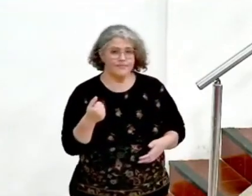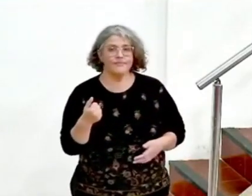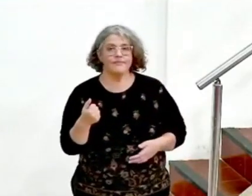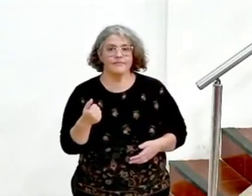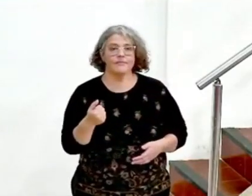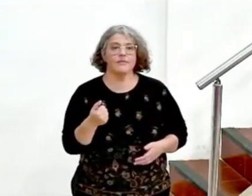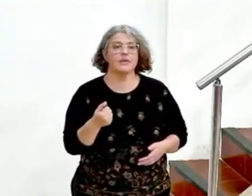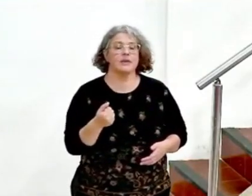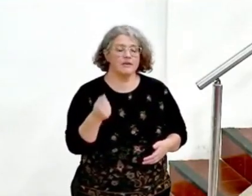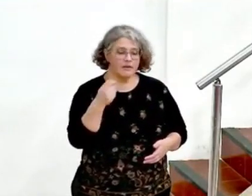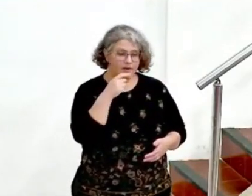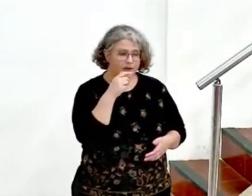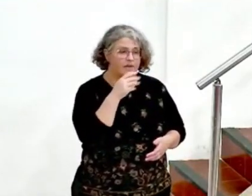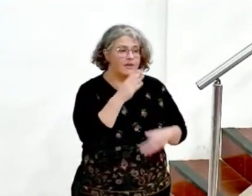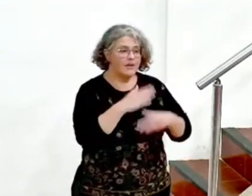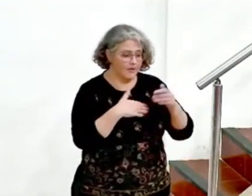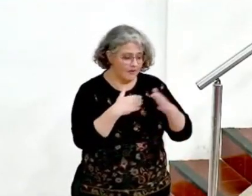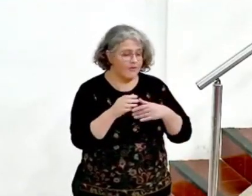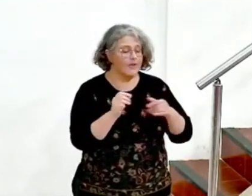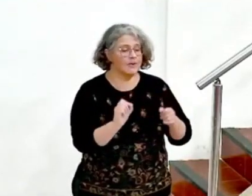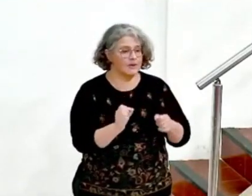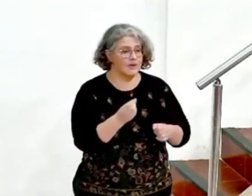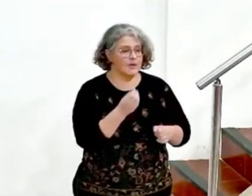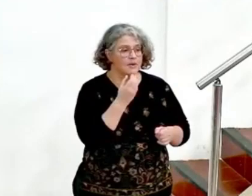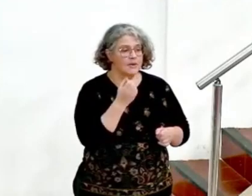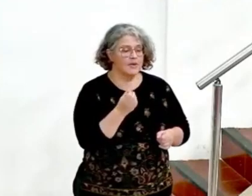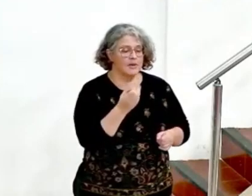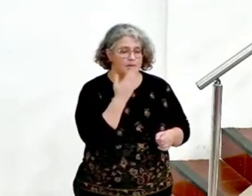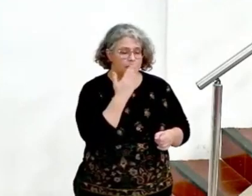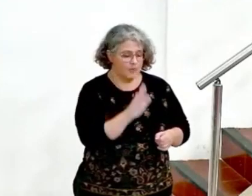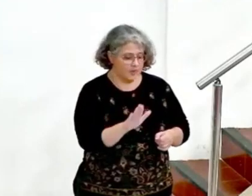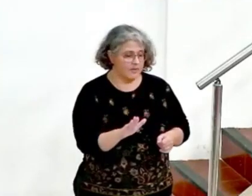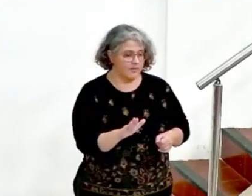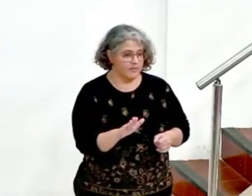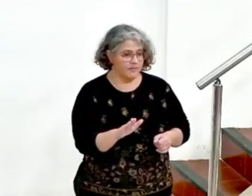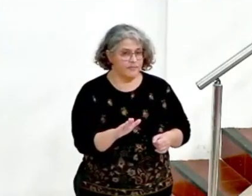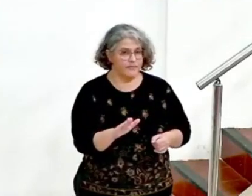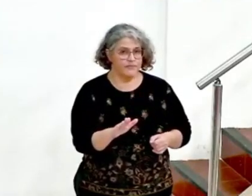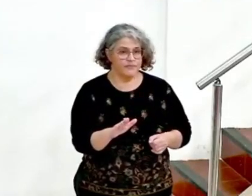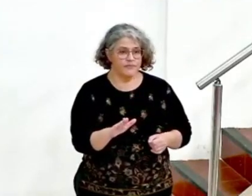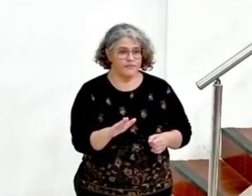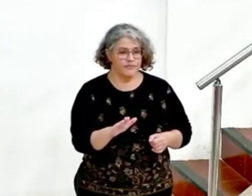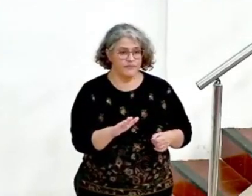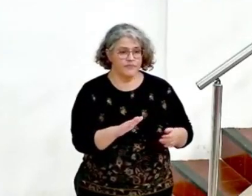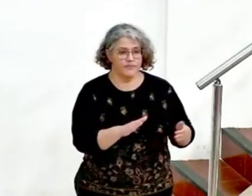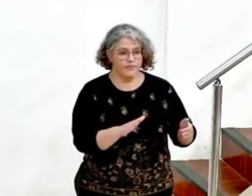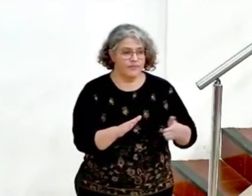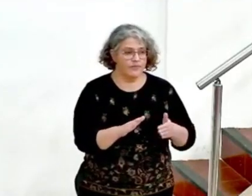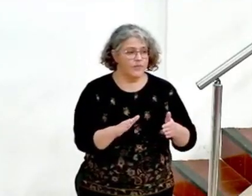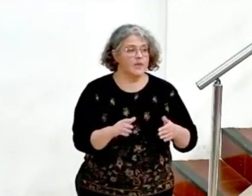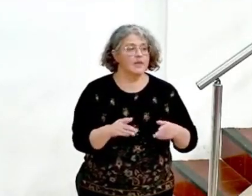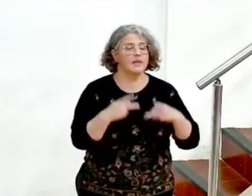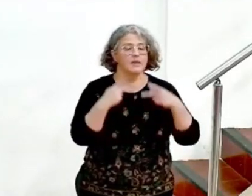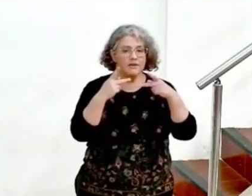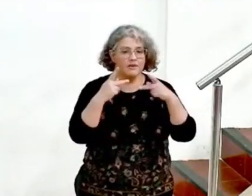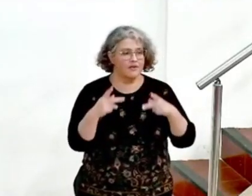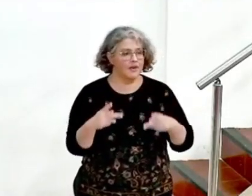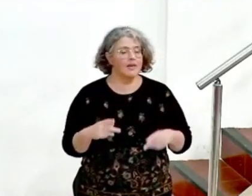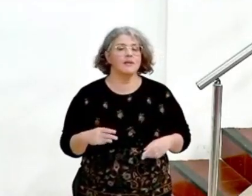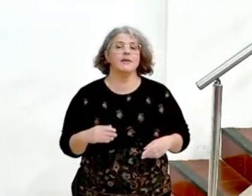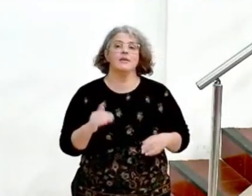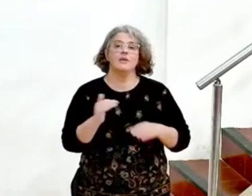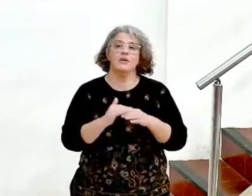havia prometido. Ao trazer essa ênfase em Iavé, o autor nos leva a esse clímax da história iniciada no capítulo 11,